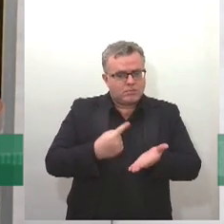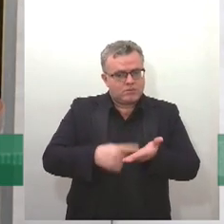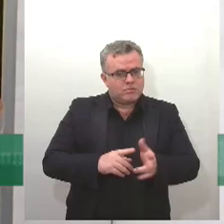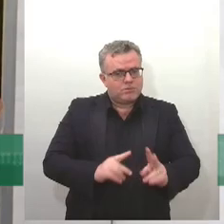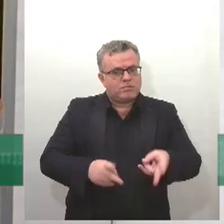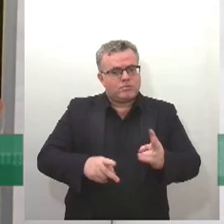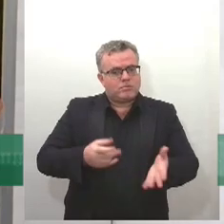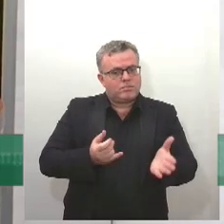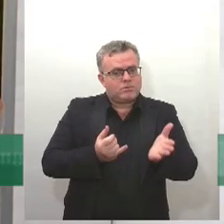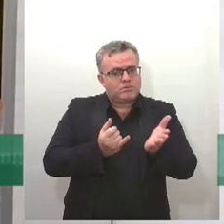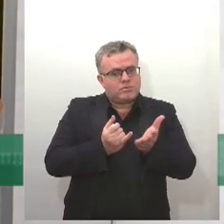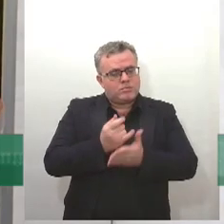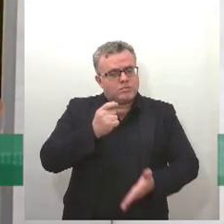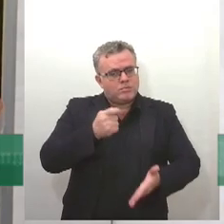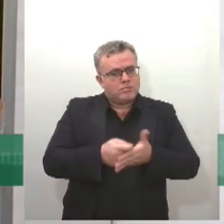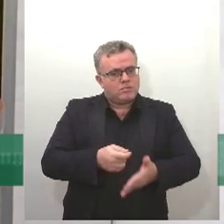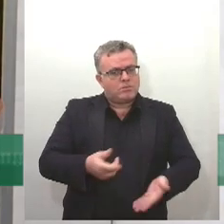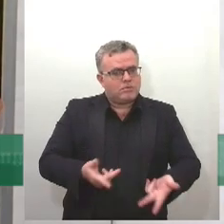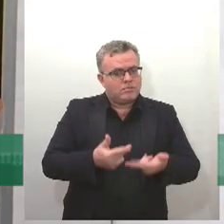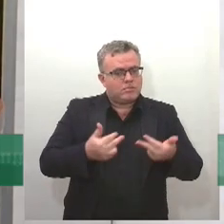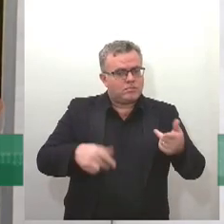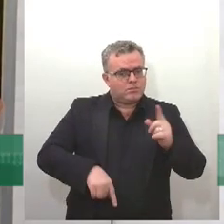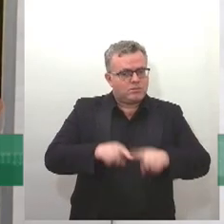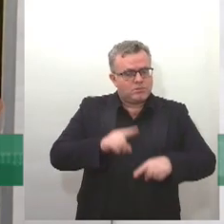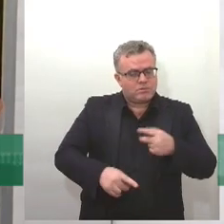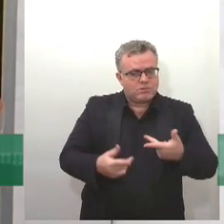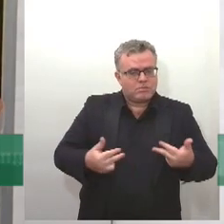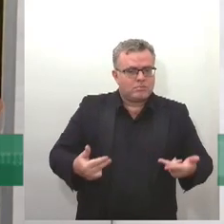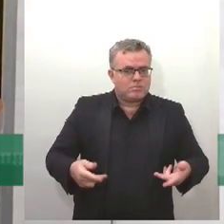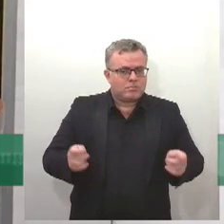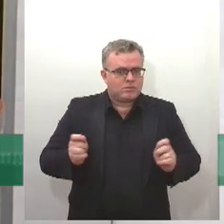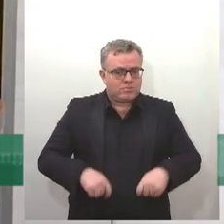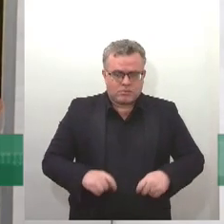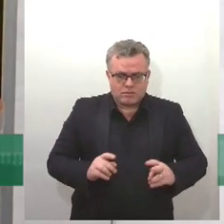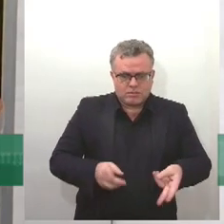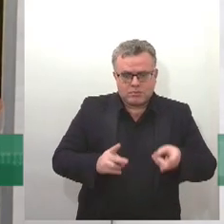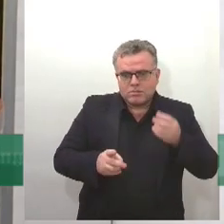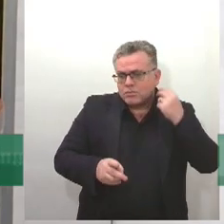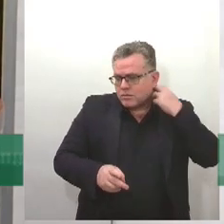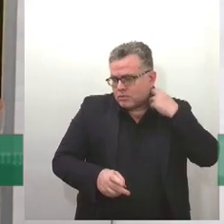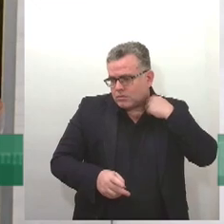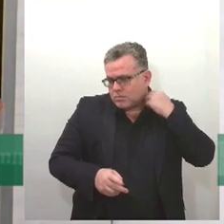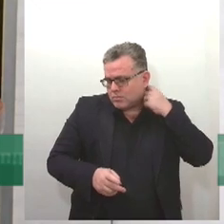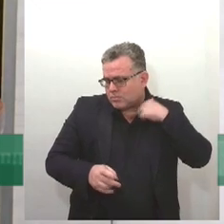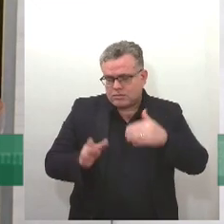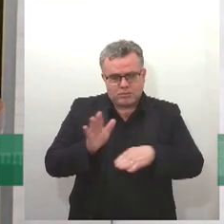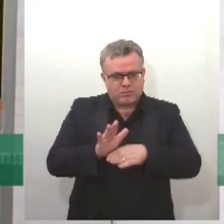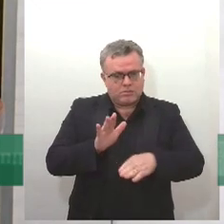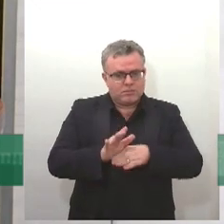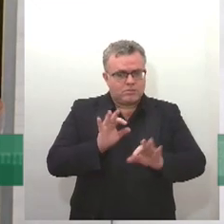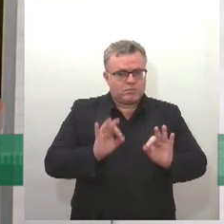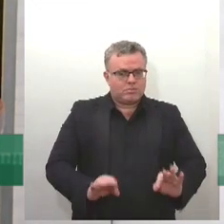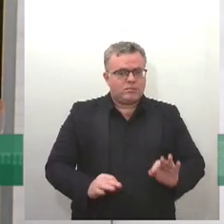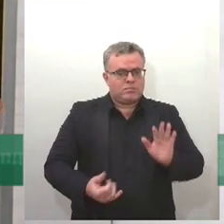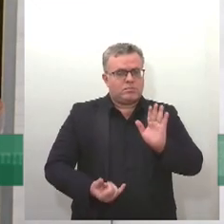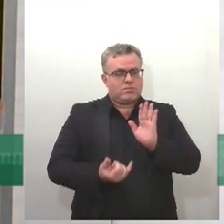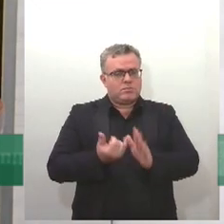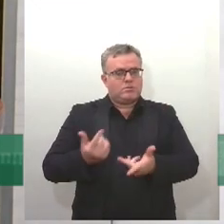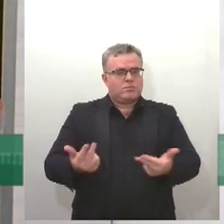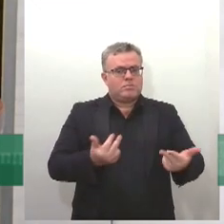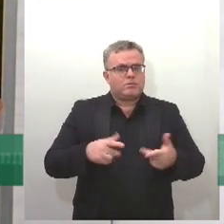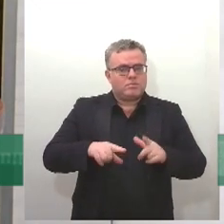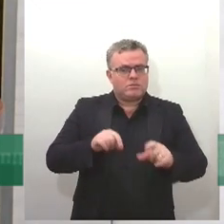serviços a contribuição social sobre bens e serviços e o imposto seletivo ele foi